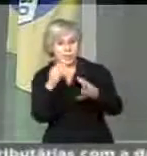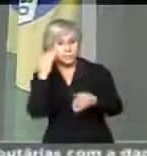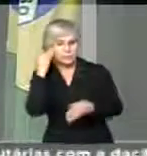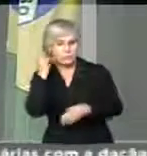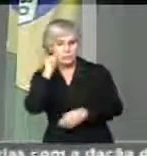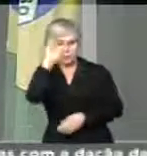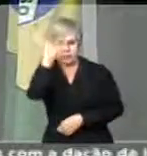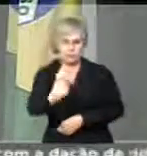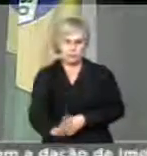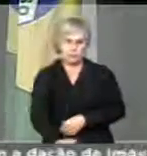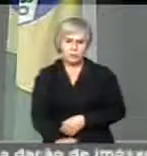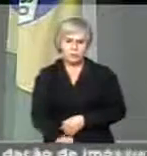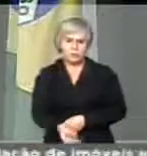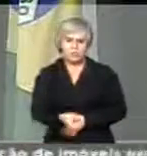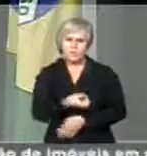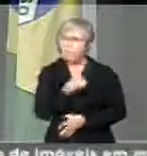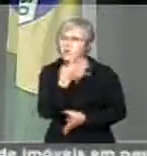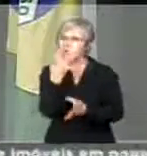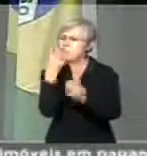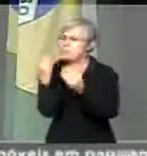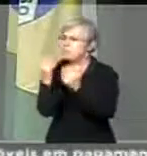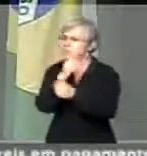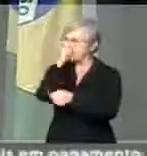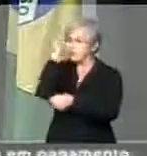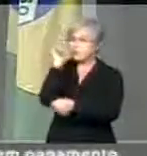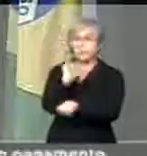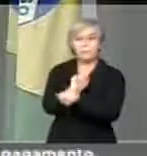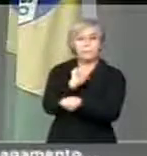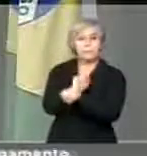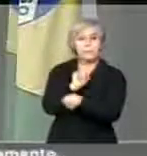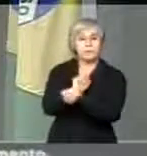Brasil centenas de pessoas aguardam